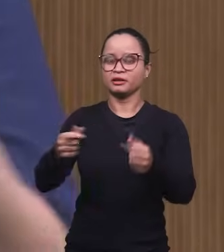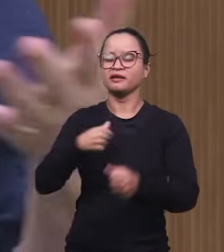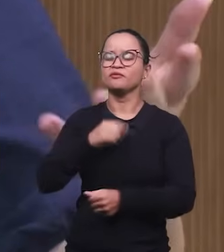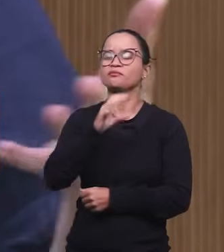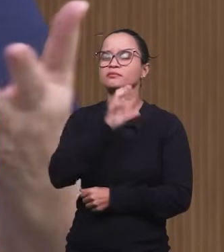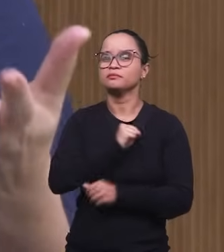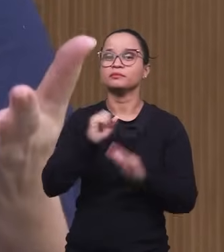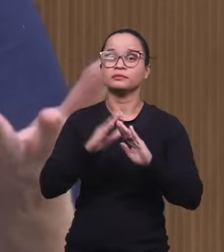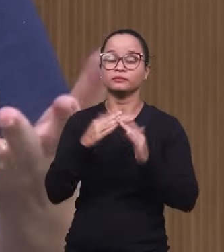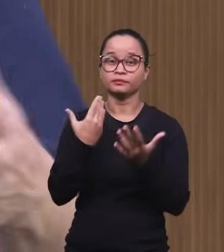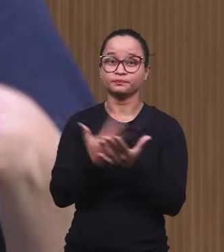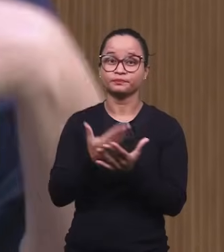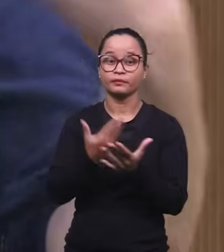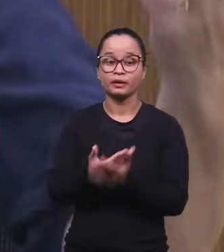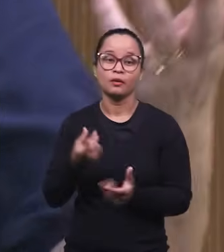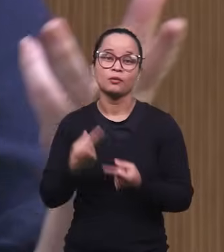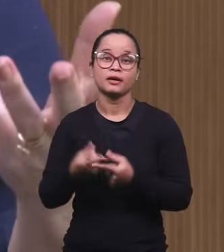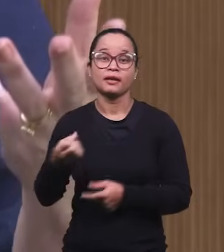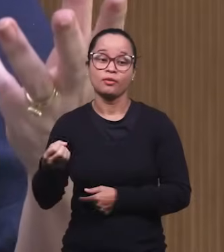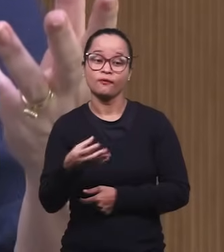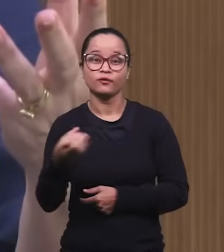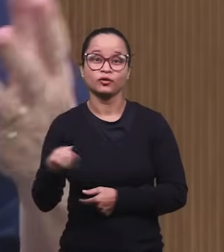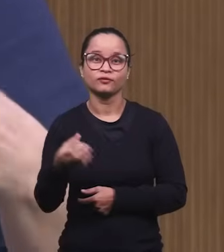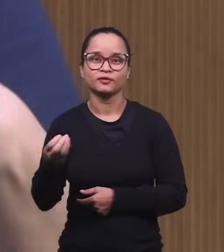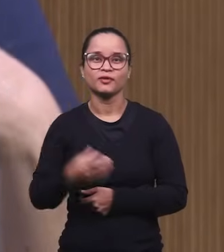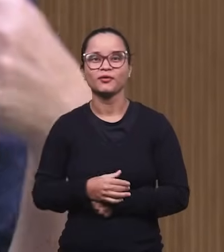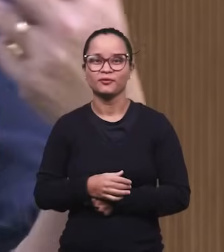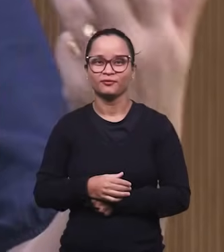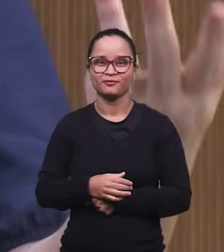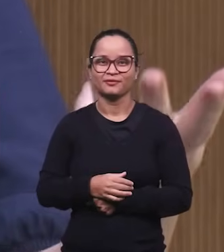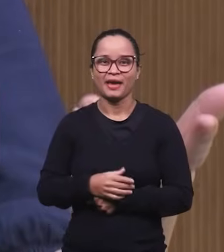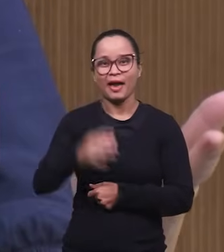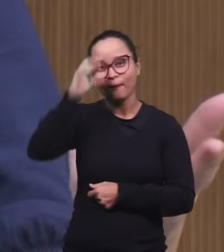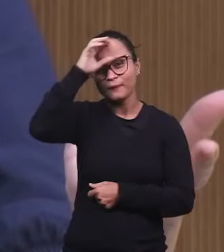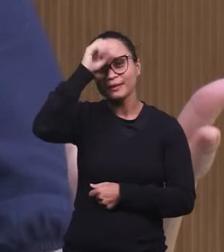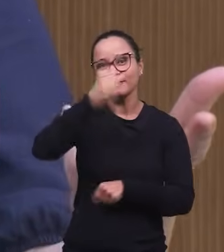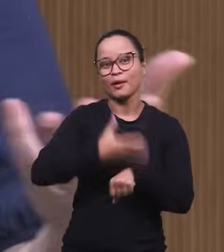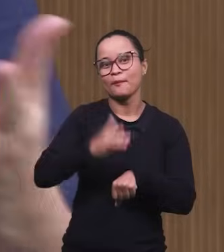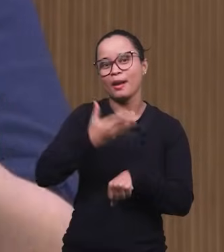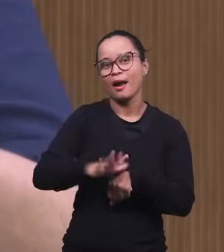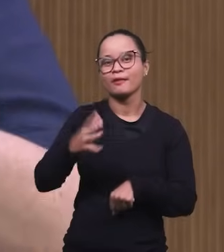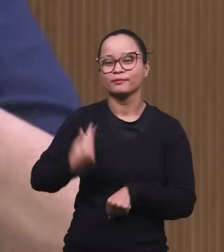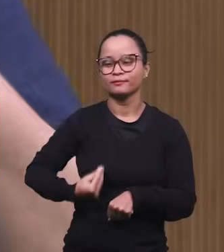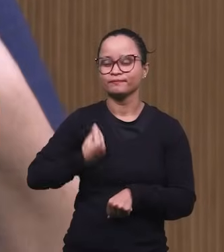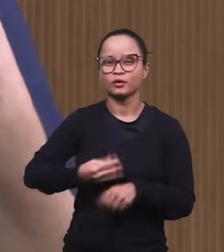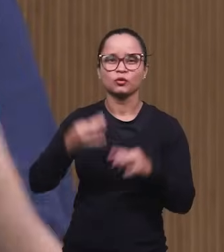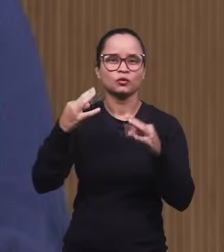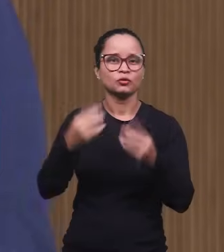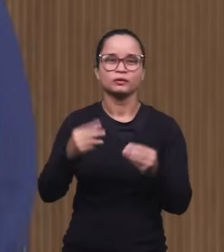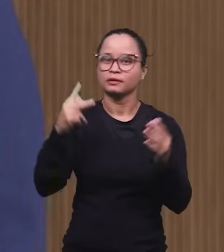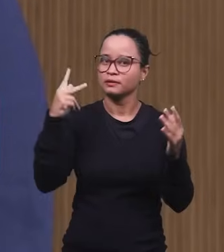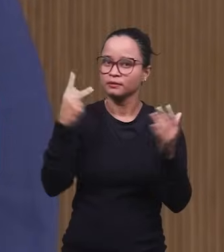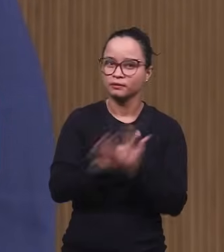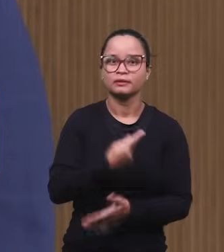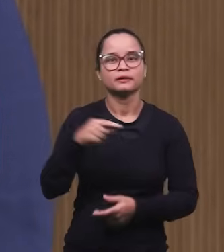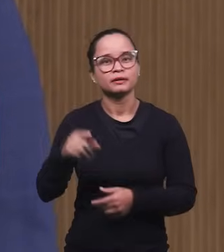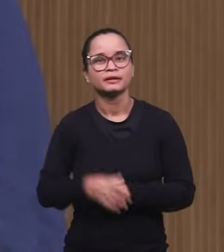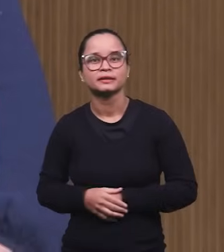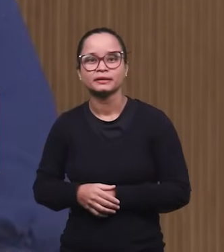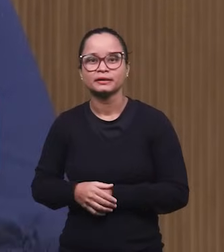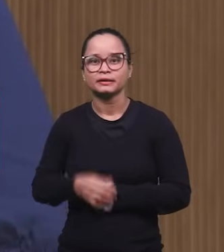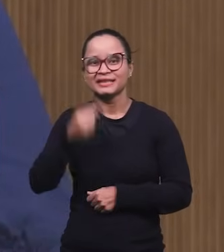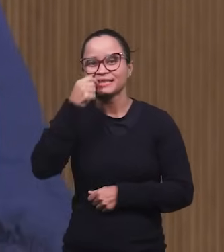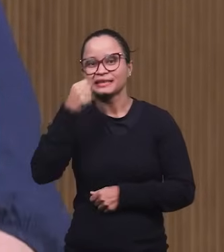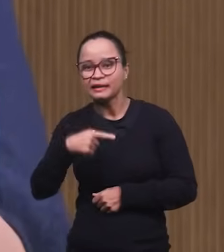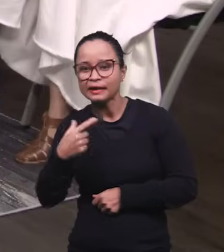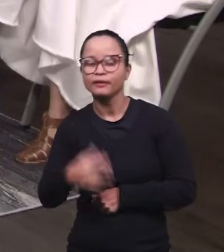amo a escola, porque é um ambiente de novidade, assim, é um laboratório para a vida, né? Tudo que acontece, tia, meu dente caiu,